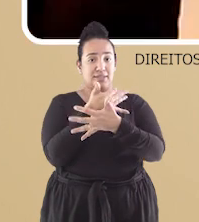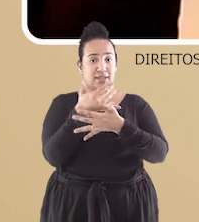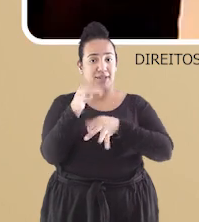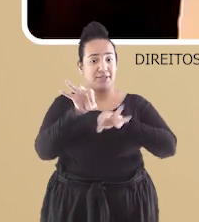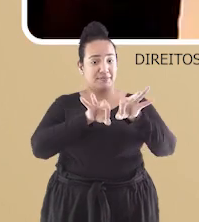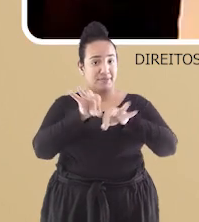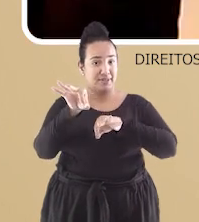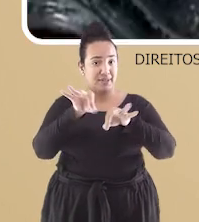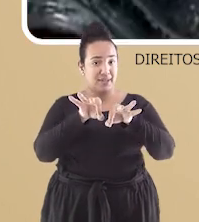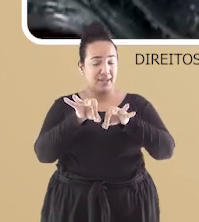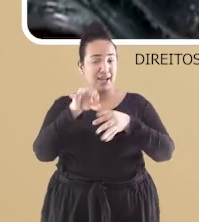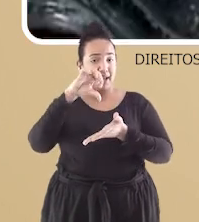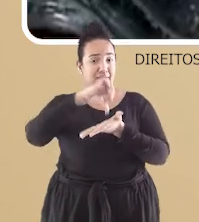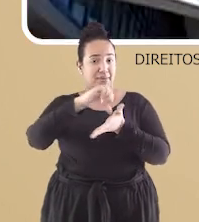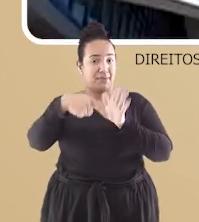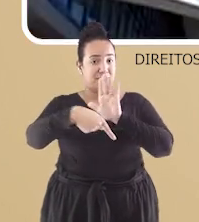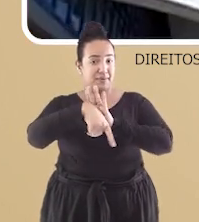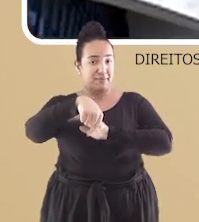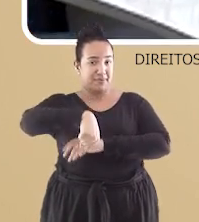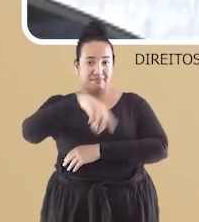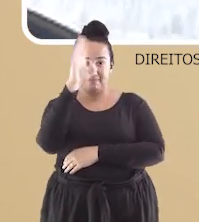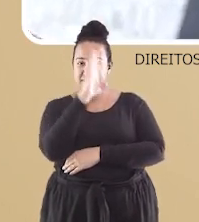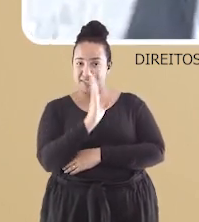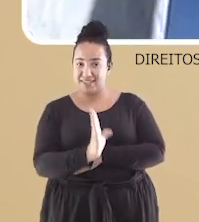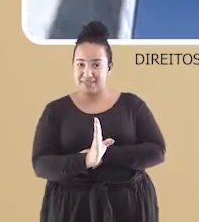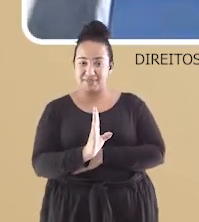sonhada, capital do Brasil.